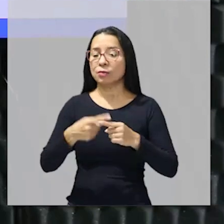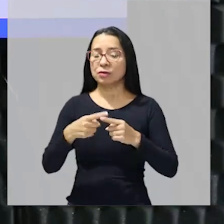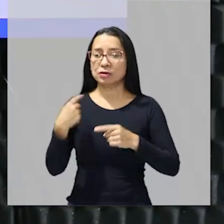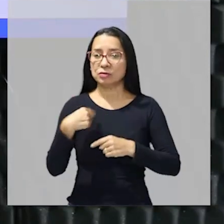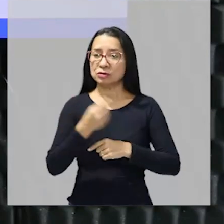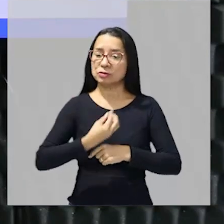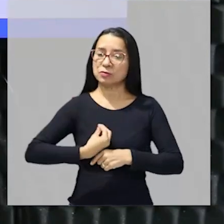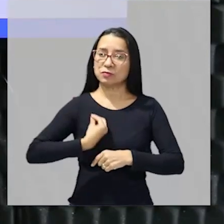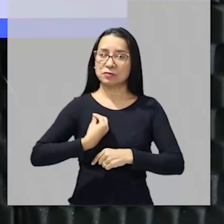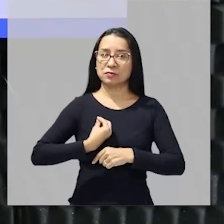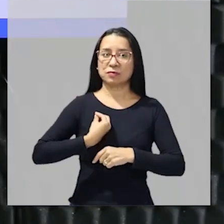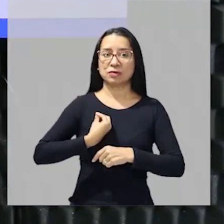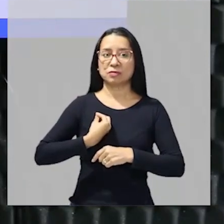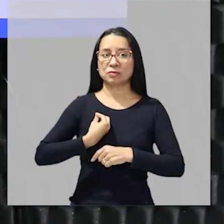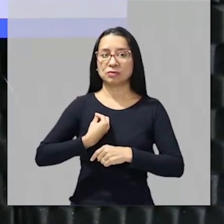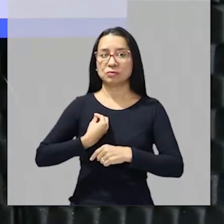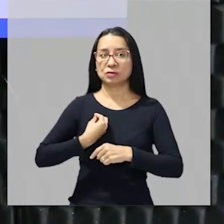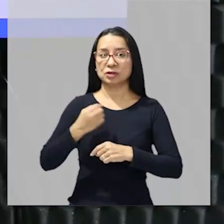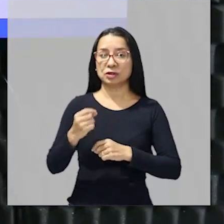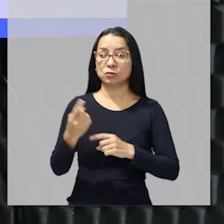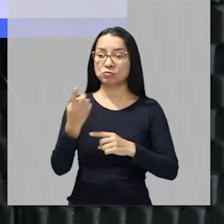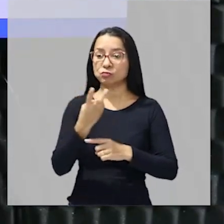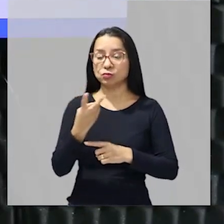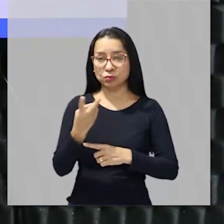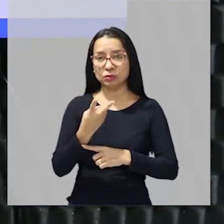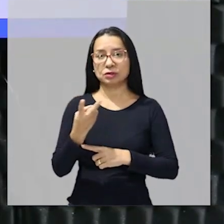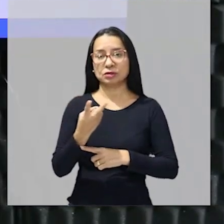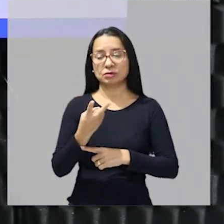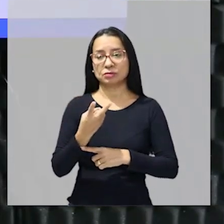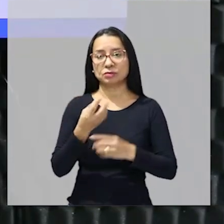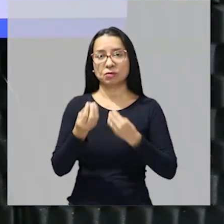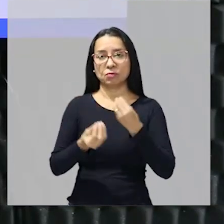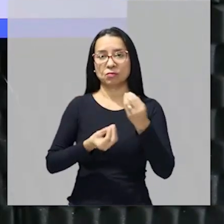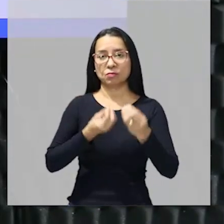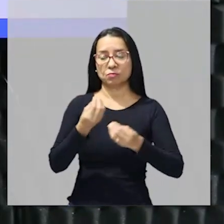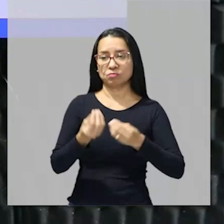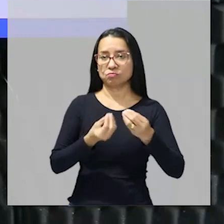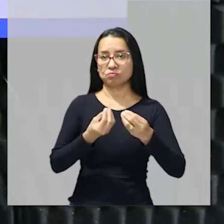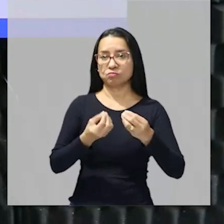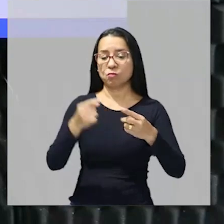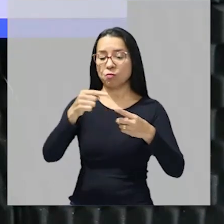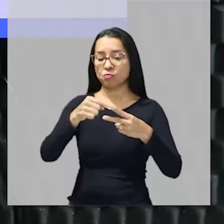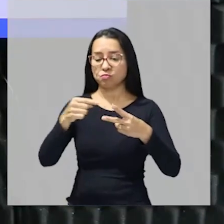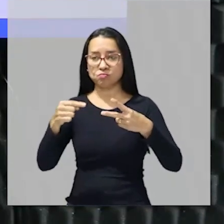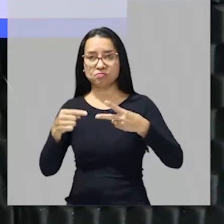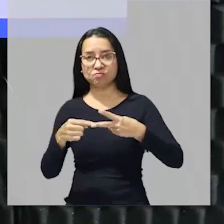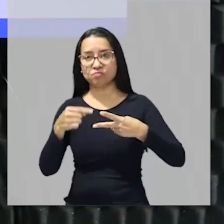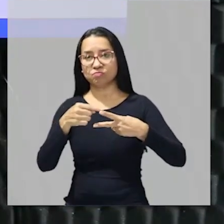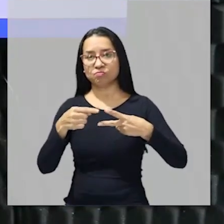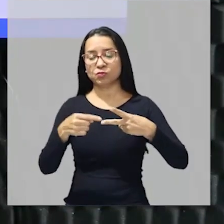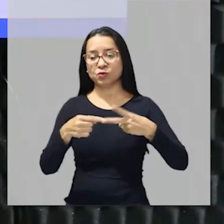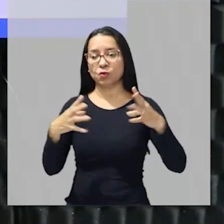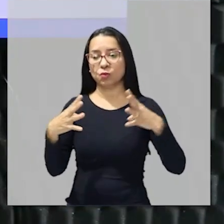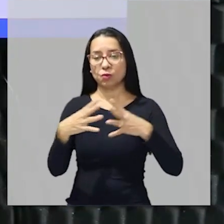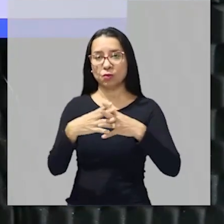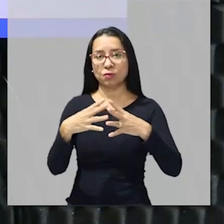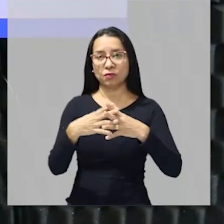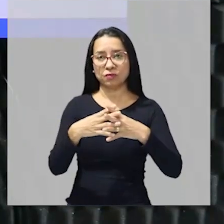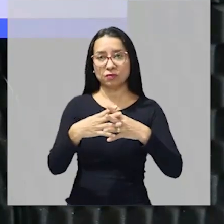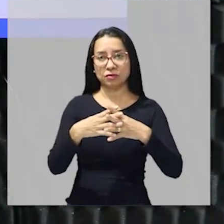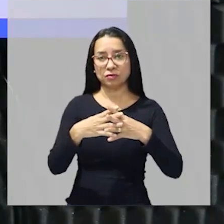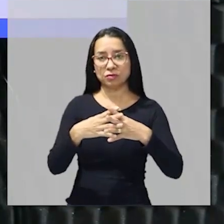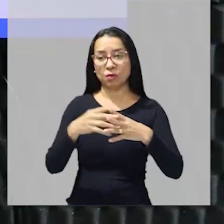A Guerra Fria nós podemos caracterizar como um conflito polarizado no campo